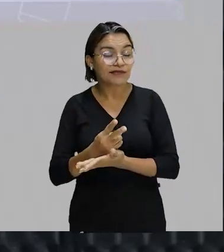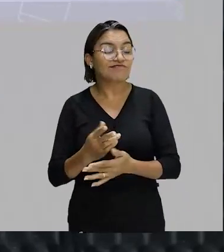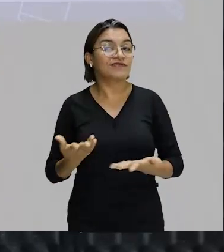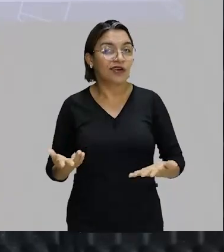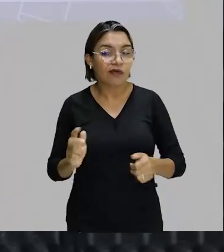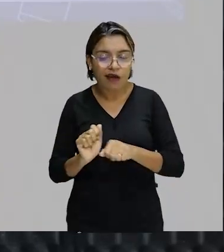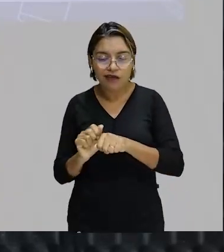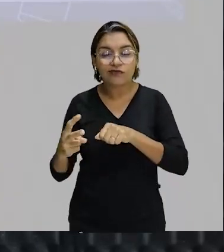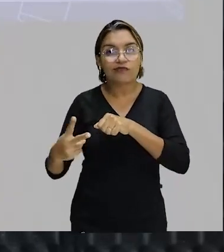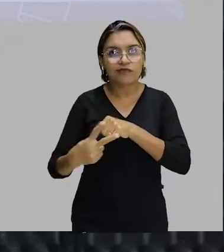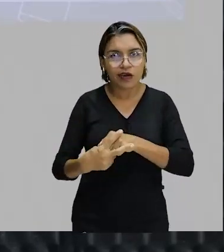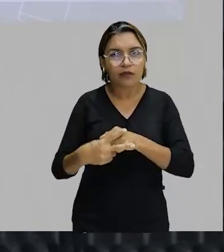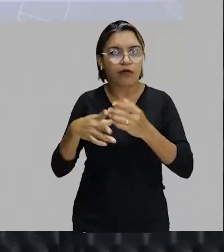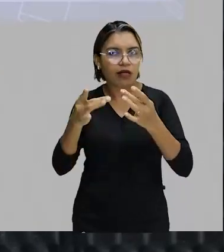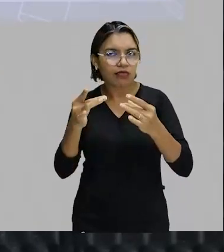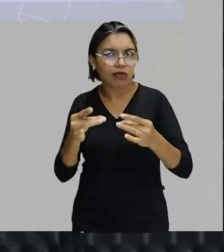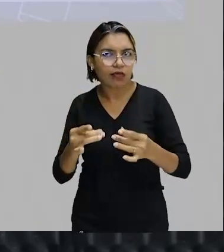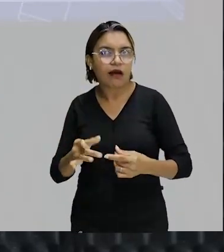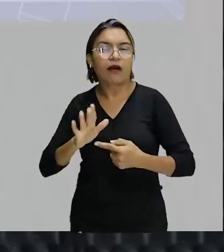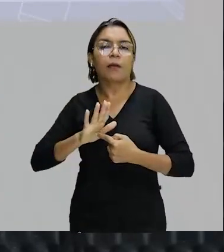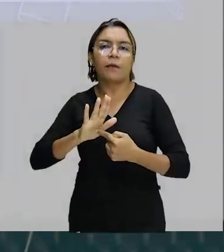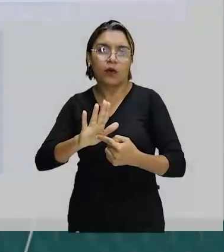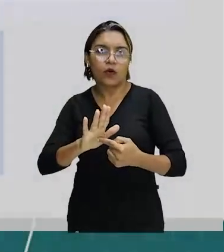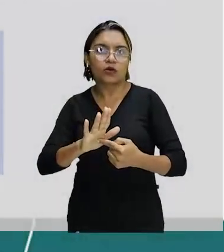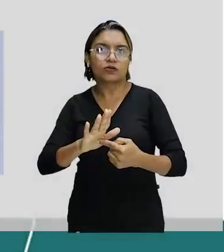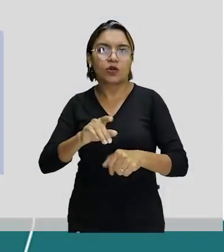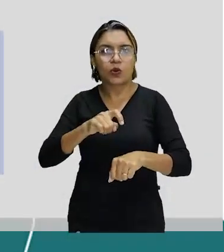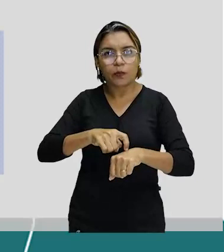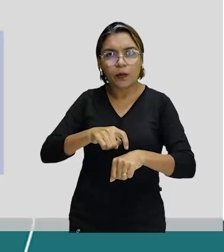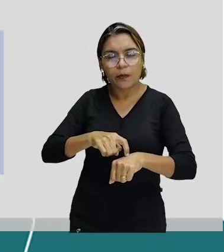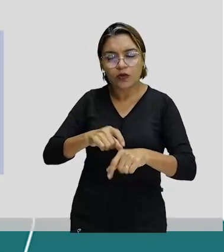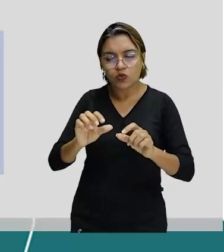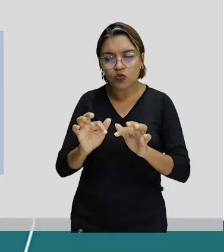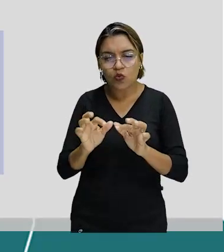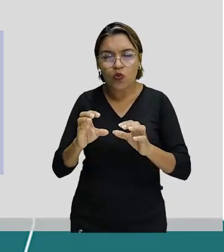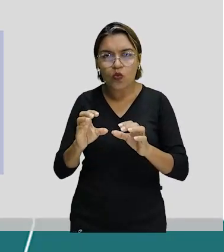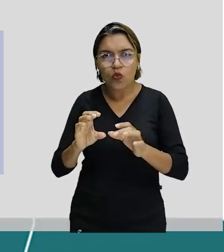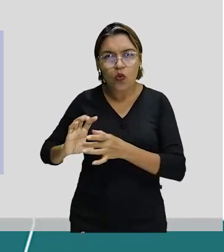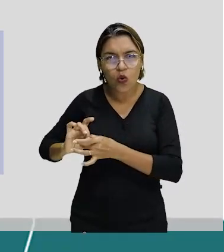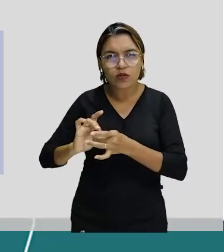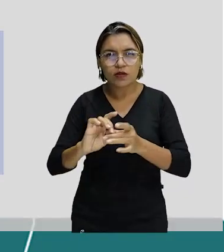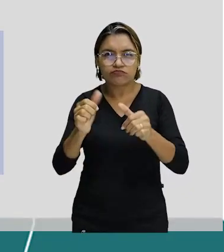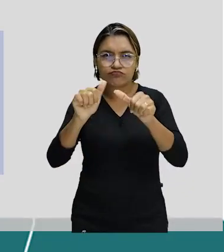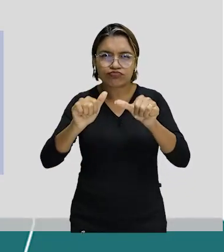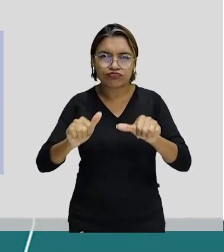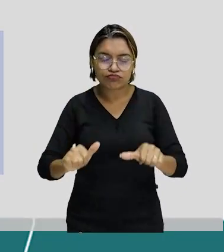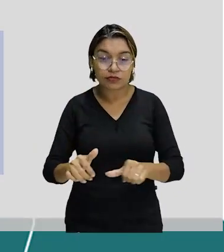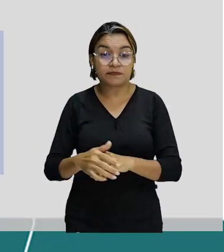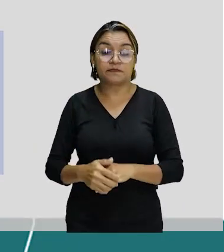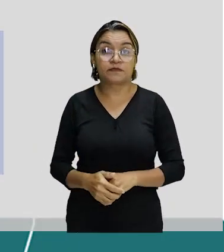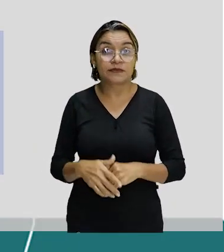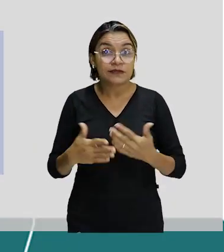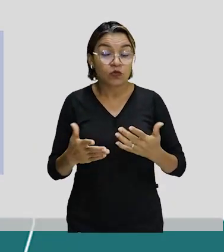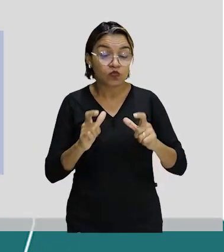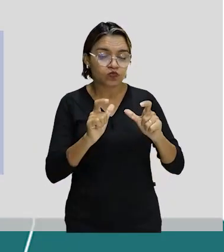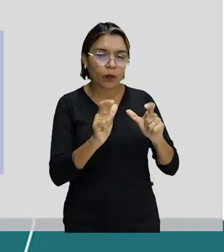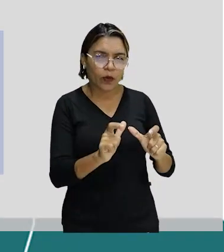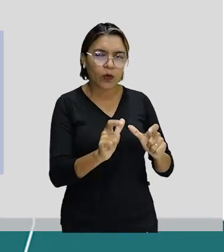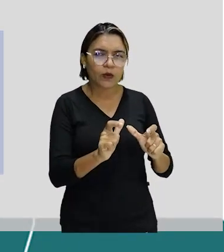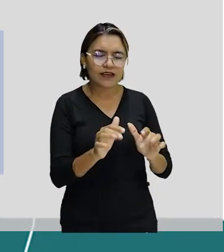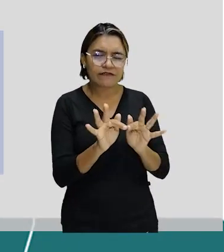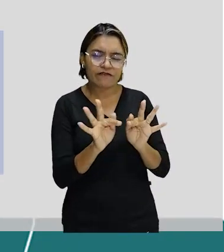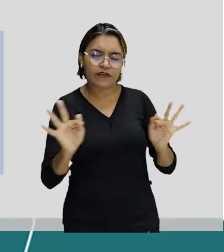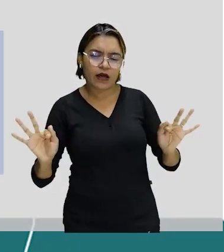é o advérbio que oferece esses detalhes quando eu analiso o contexto. Tá? Falando especificamente do posicionamento, que é onde eu